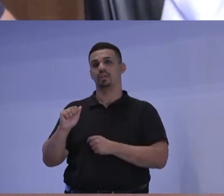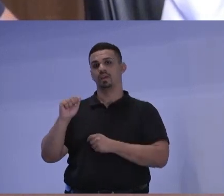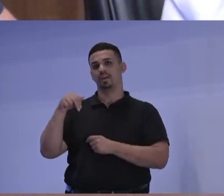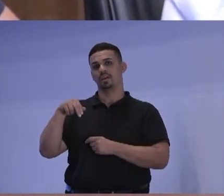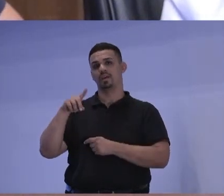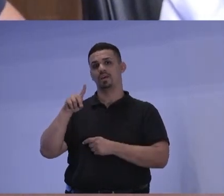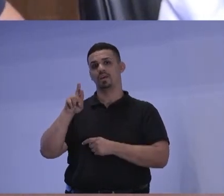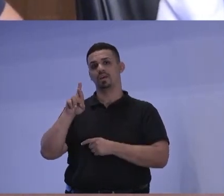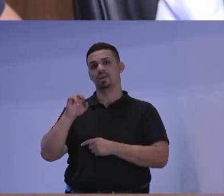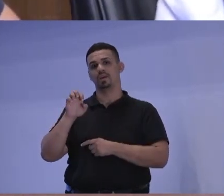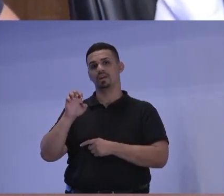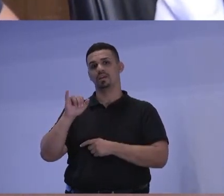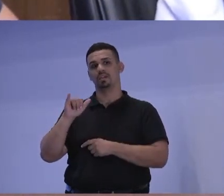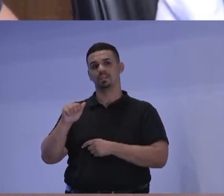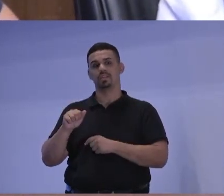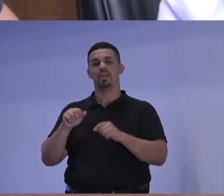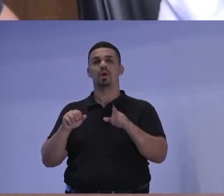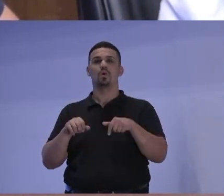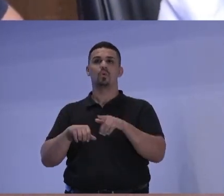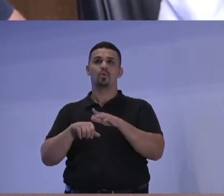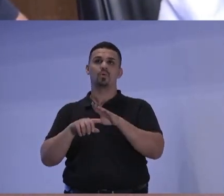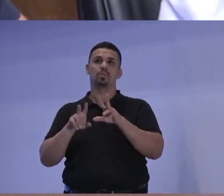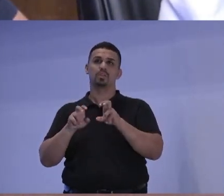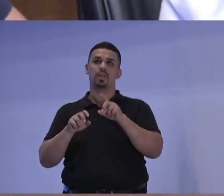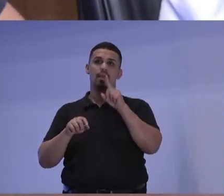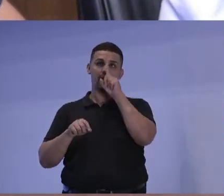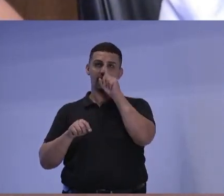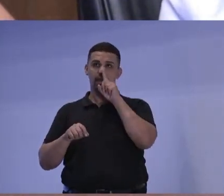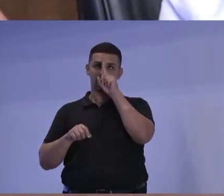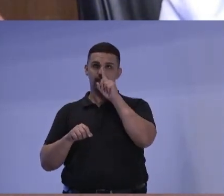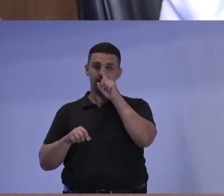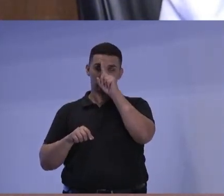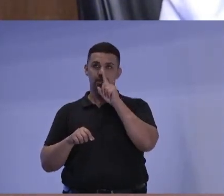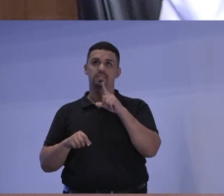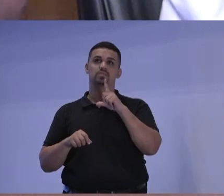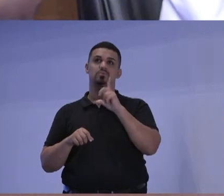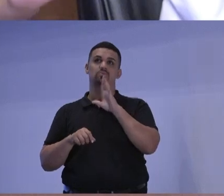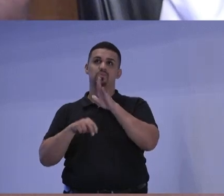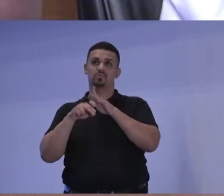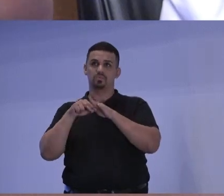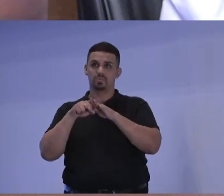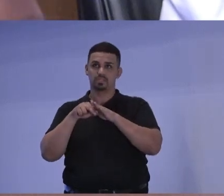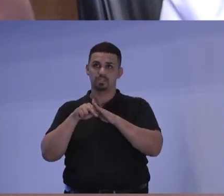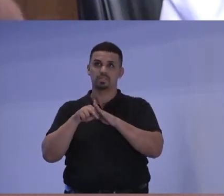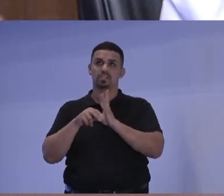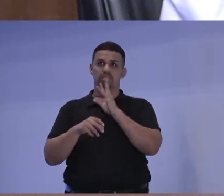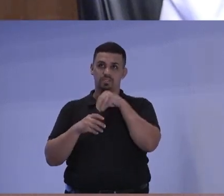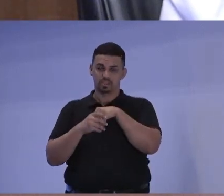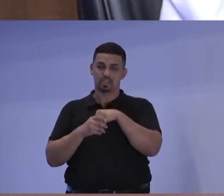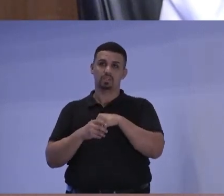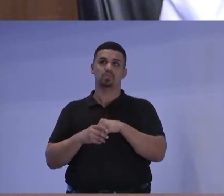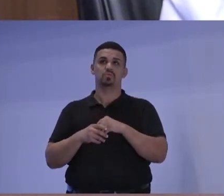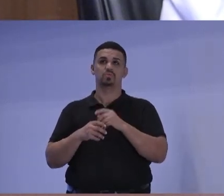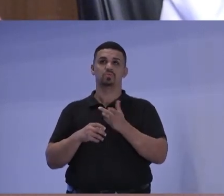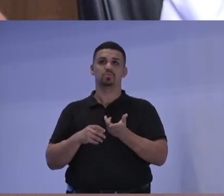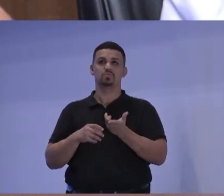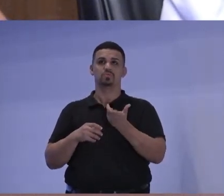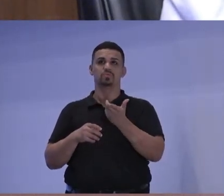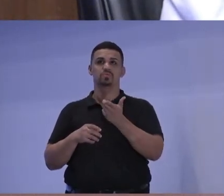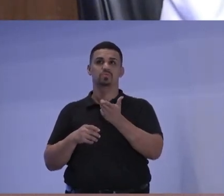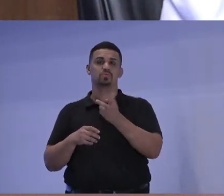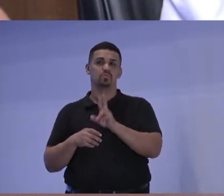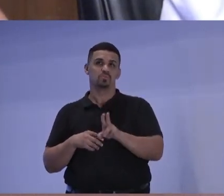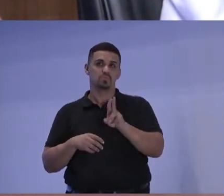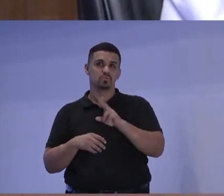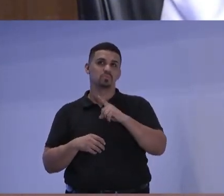O tema é o risco de hanseníase nos pacientes imunossuprimidos. Aí pode falar daqui ou da tribuna,